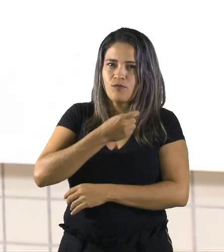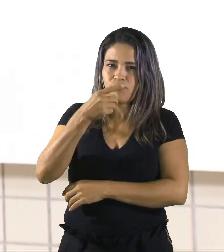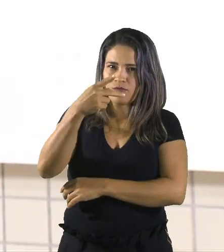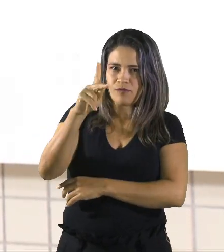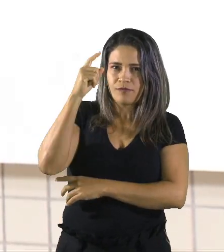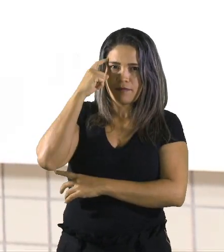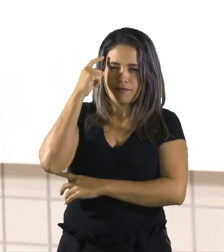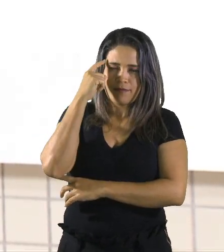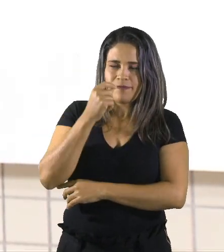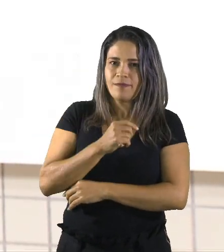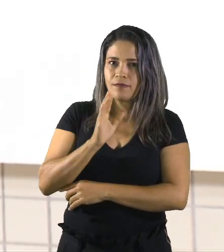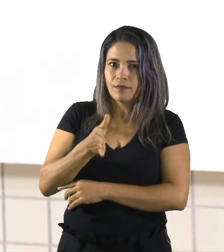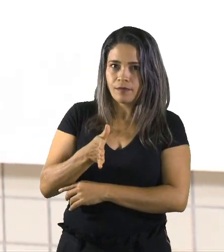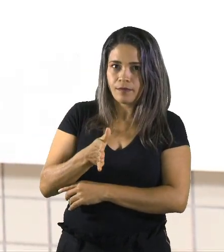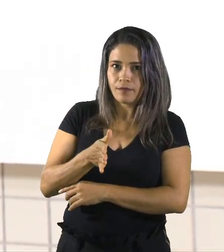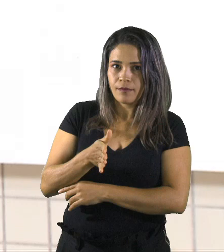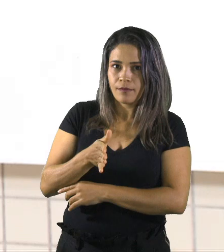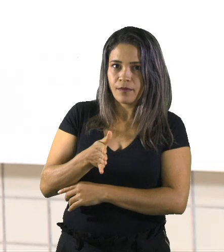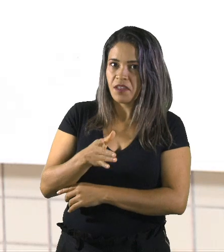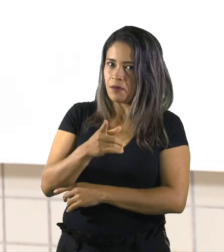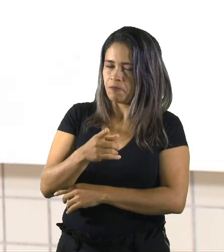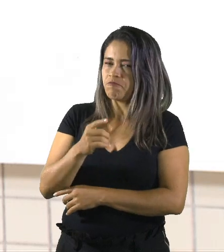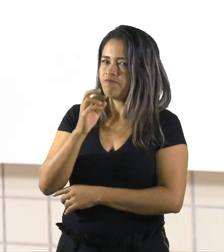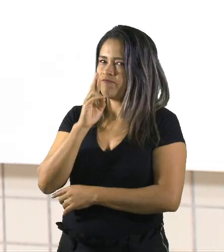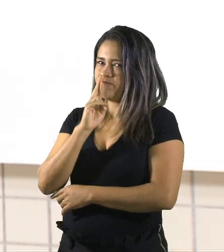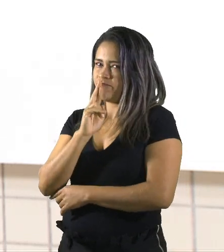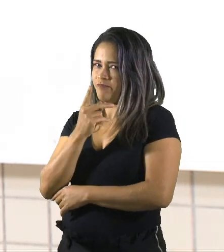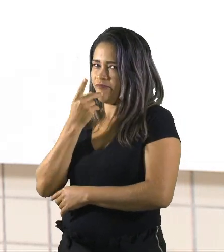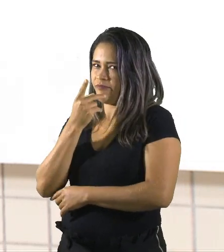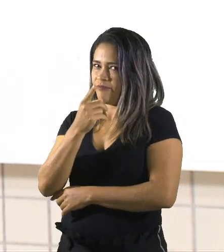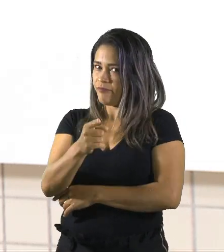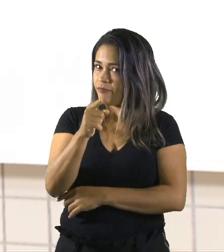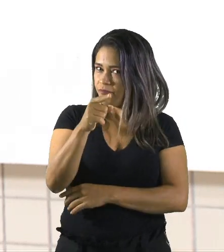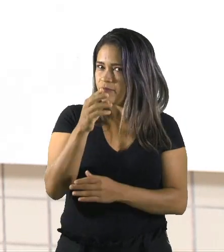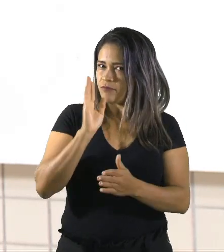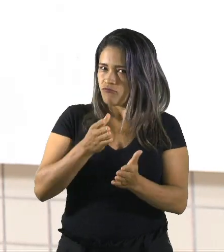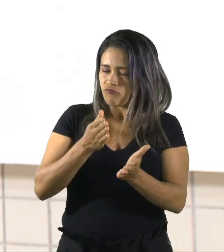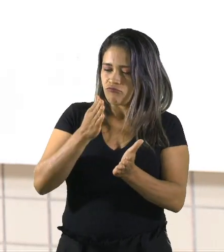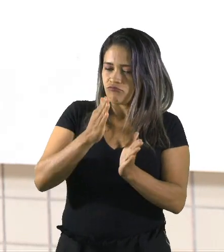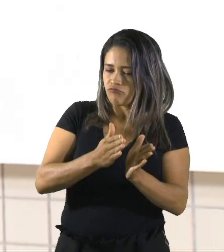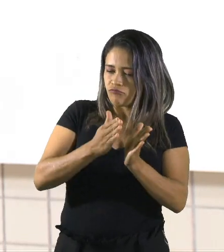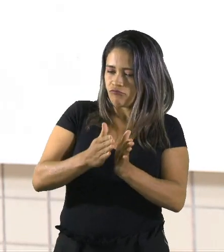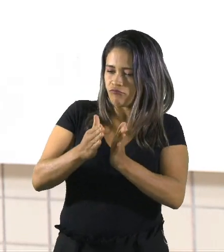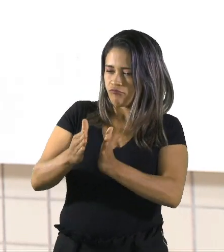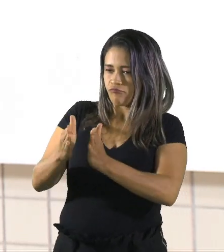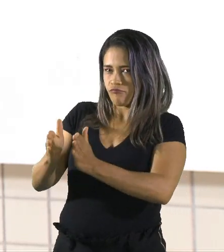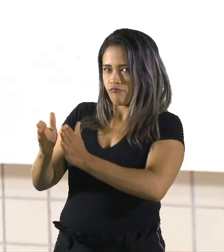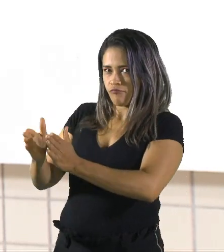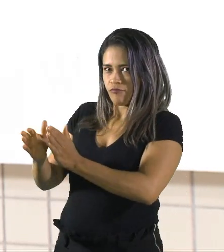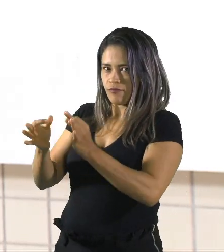Fez? Agora eu garanto para você que se você tiver seguido todas as etapas que eu